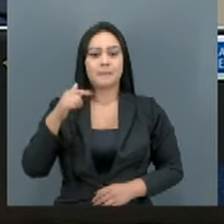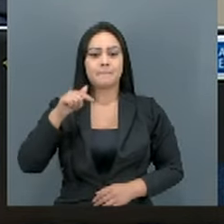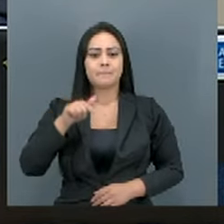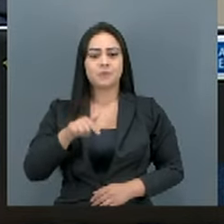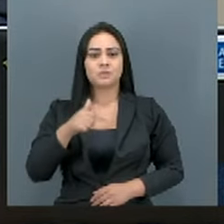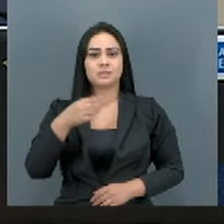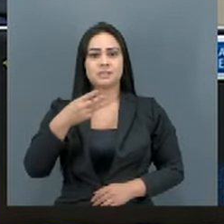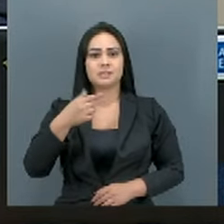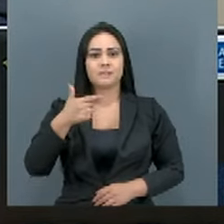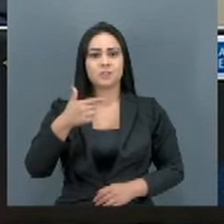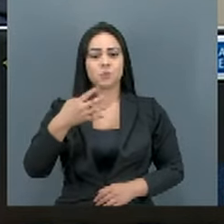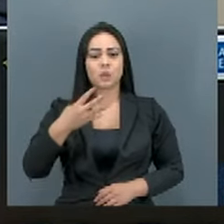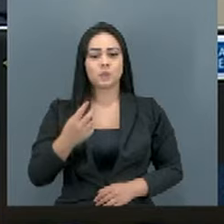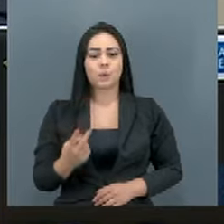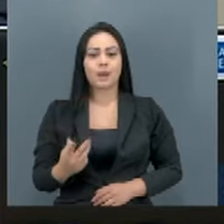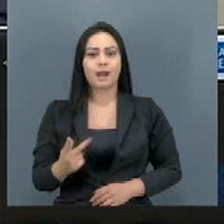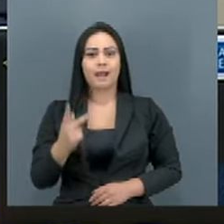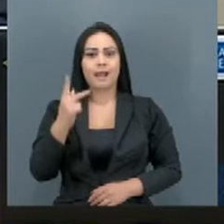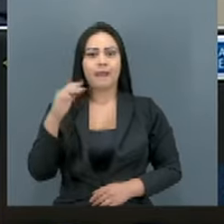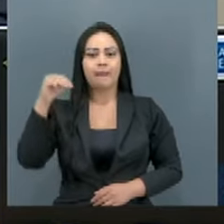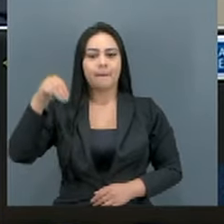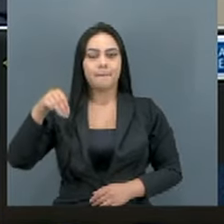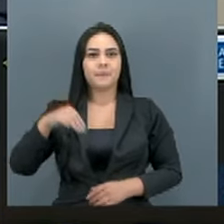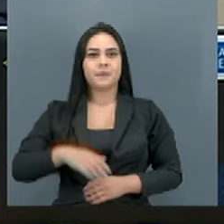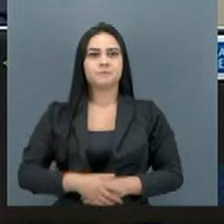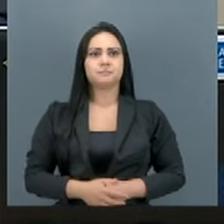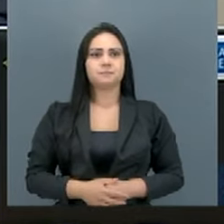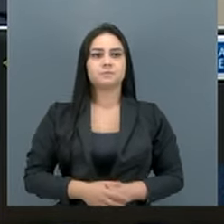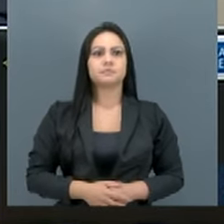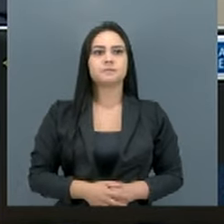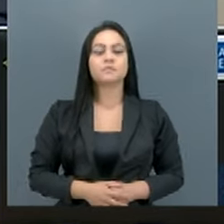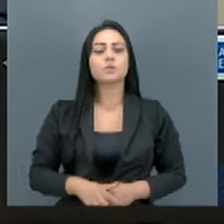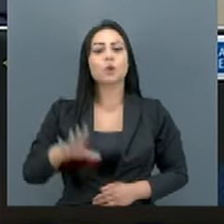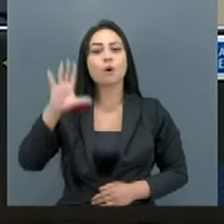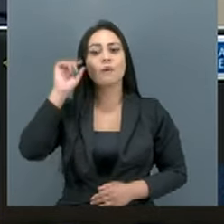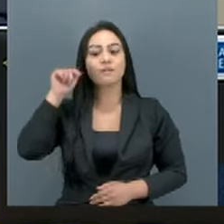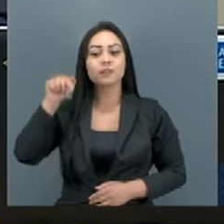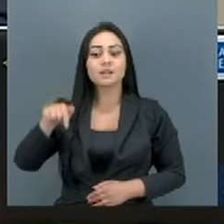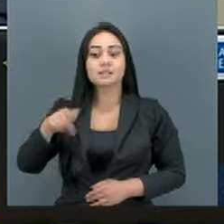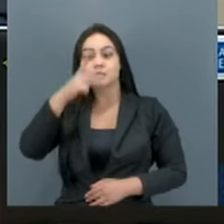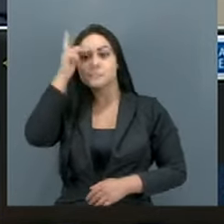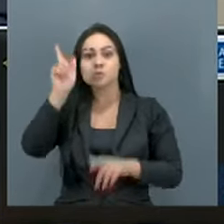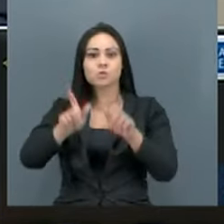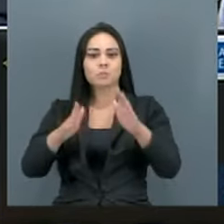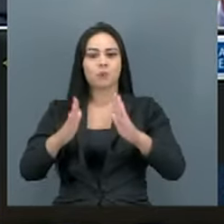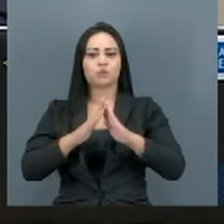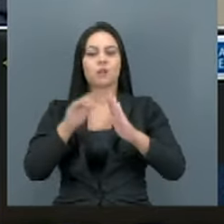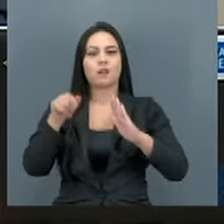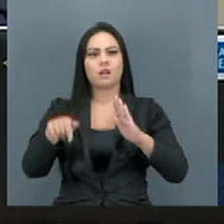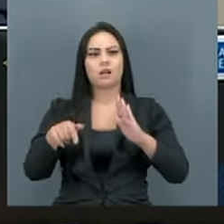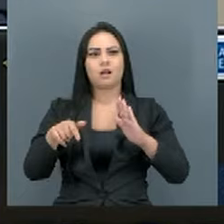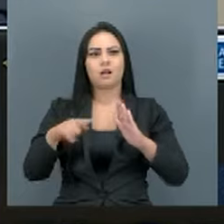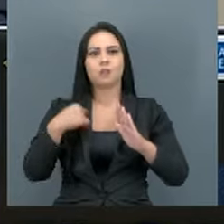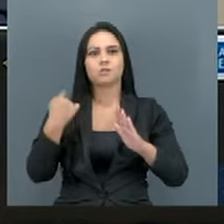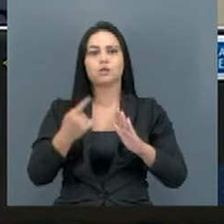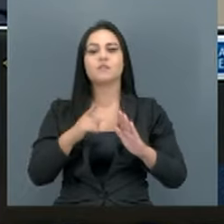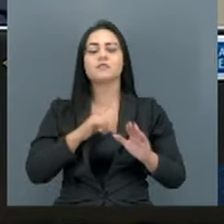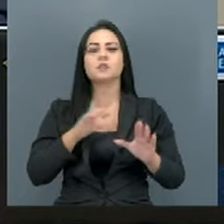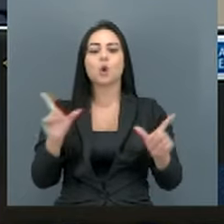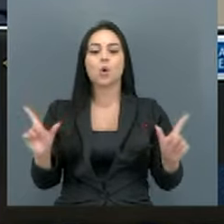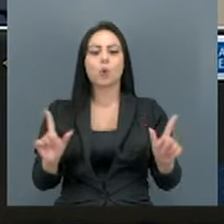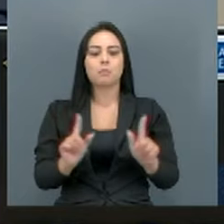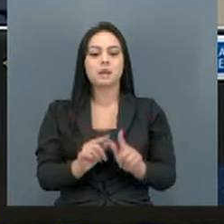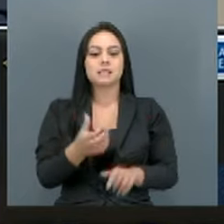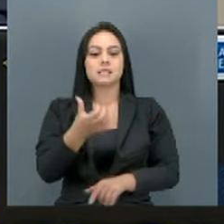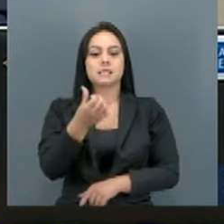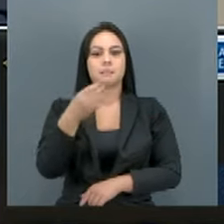3.304 quilômetros lá, Chapuri, Pitaciolândia, para ouvir esses moradores. Aí nós fizemos um compacto de